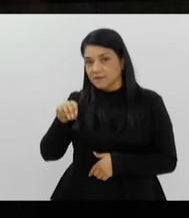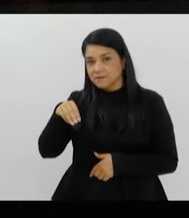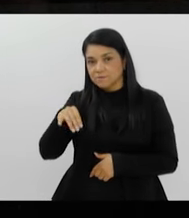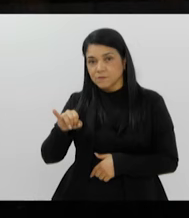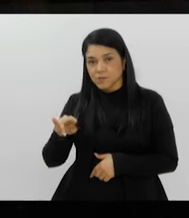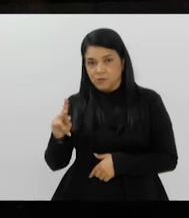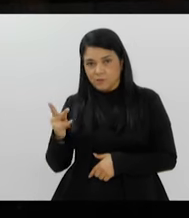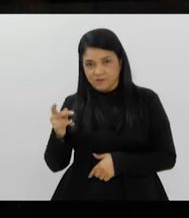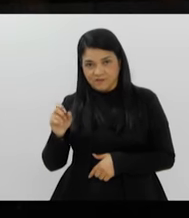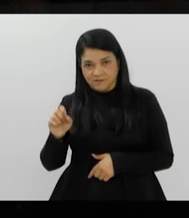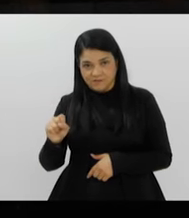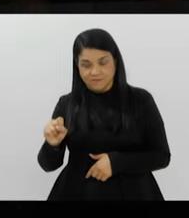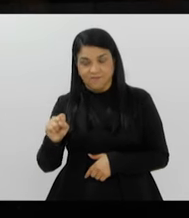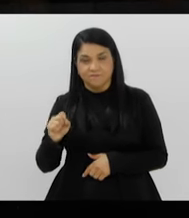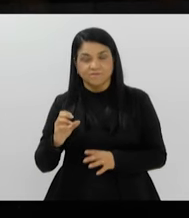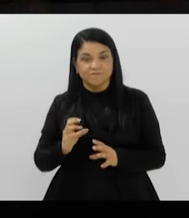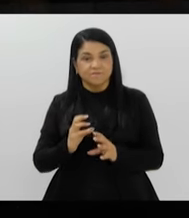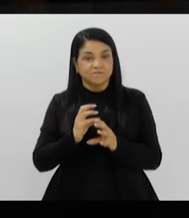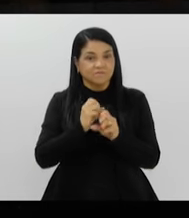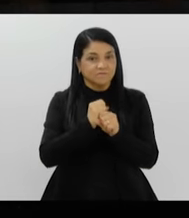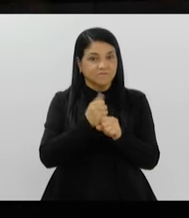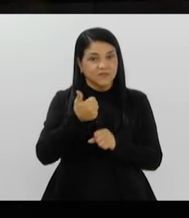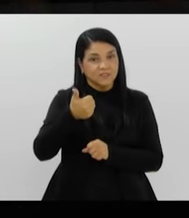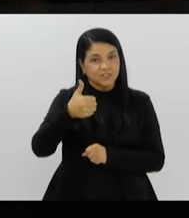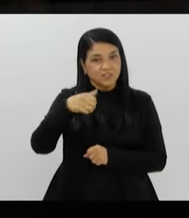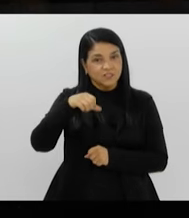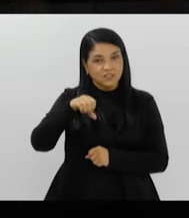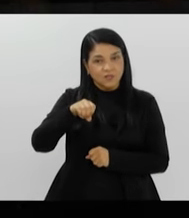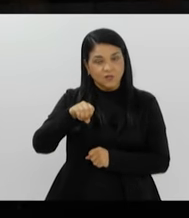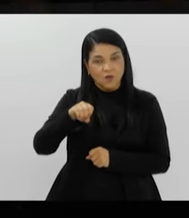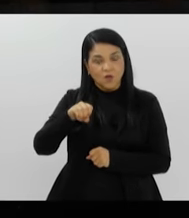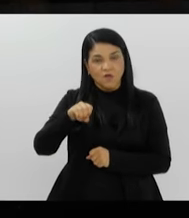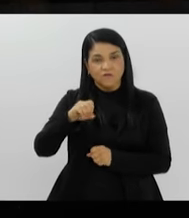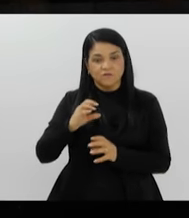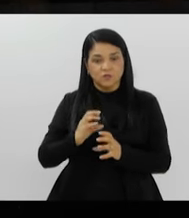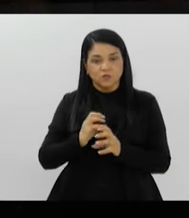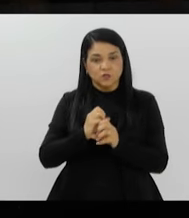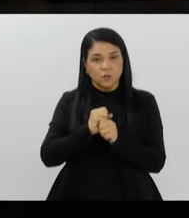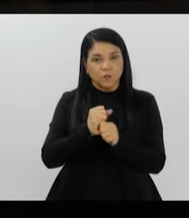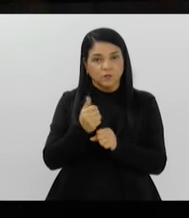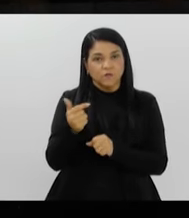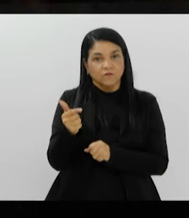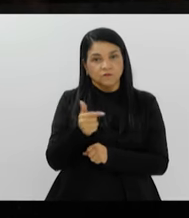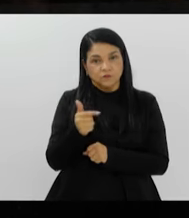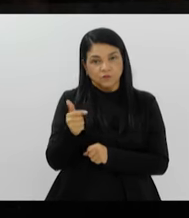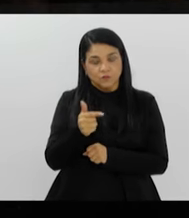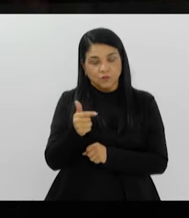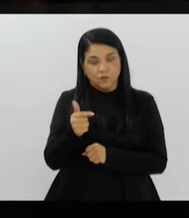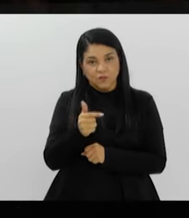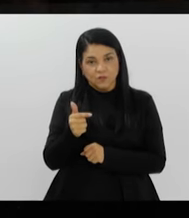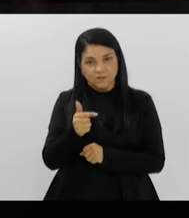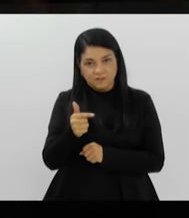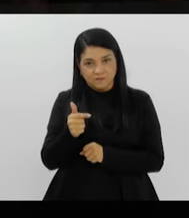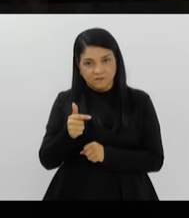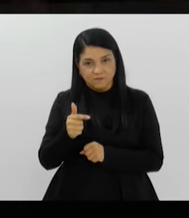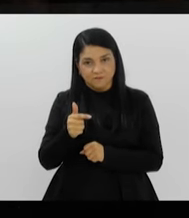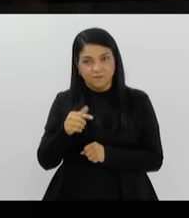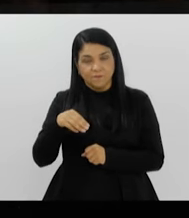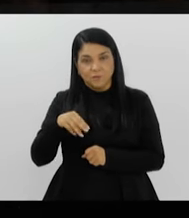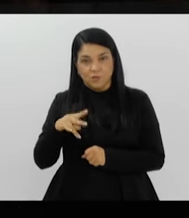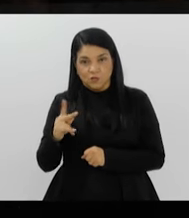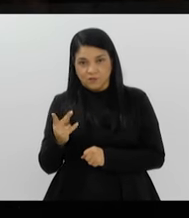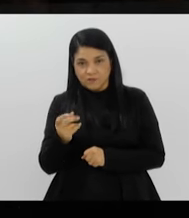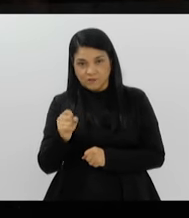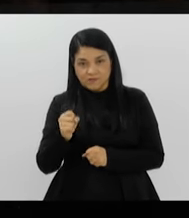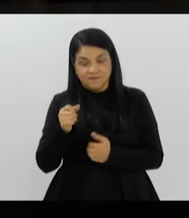Então, 19 contra 22, que é a soma de saúde com educação. Se gasta